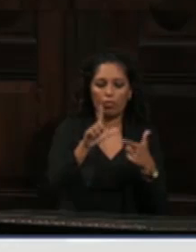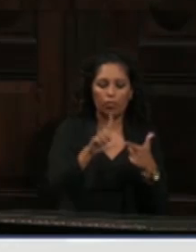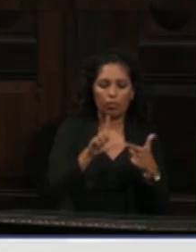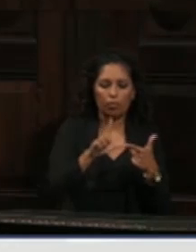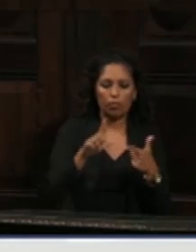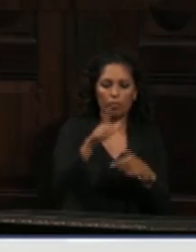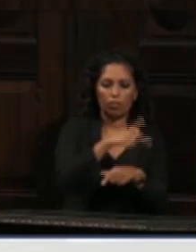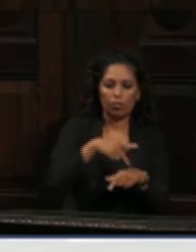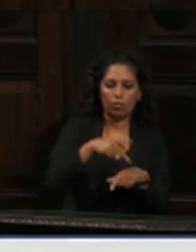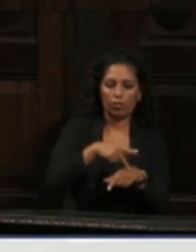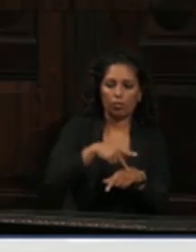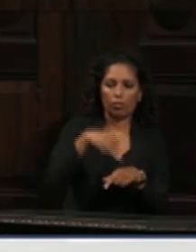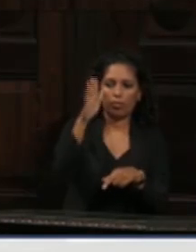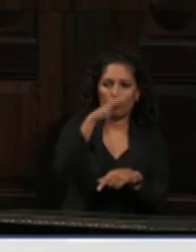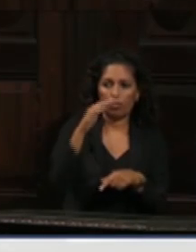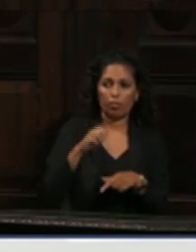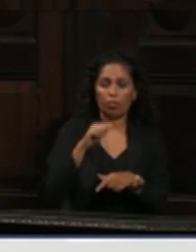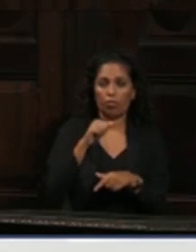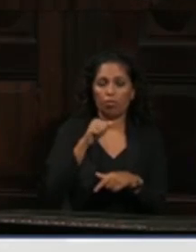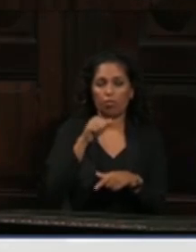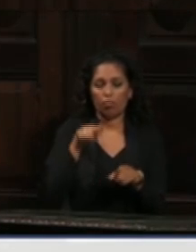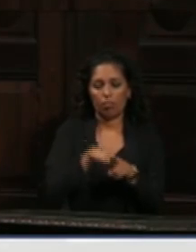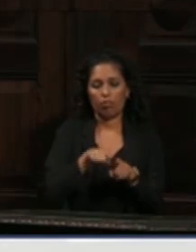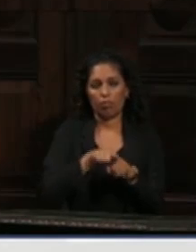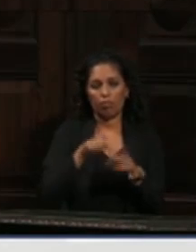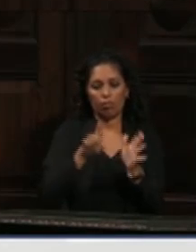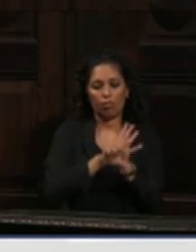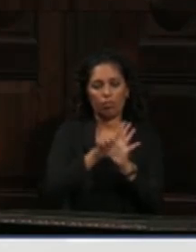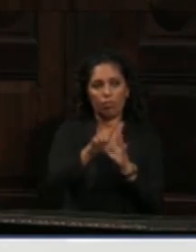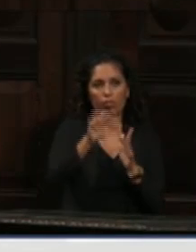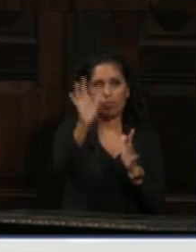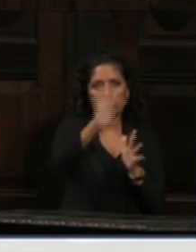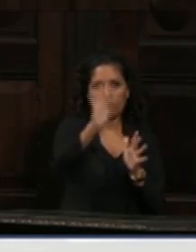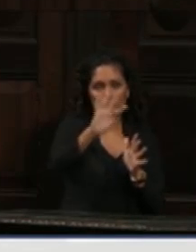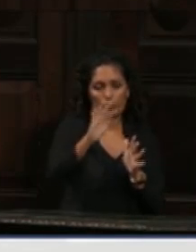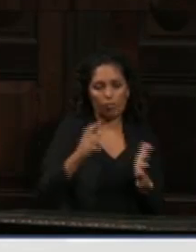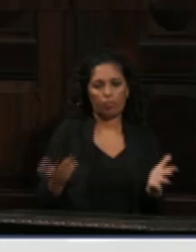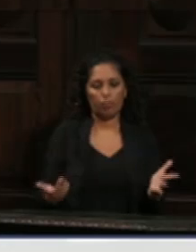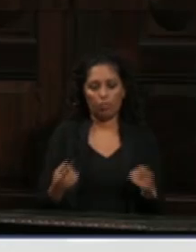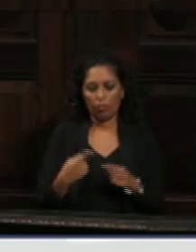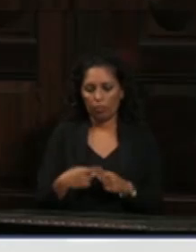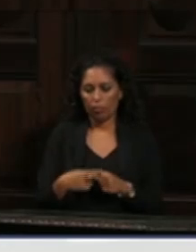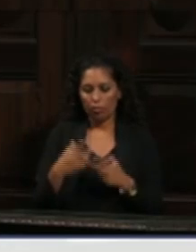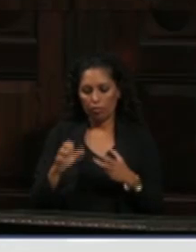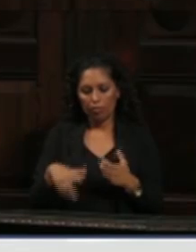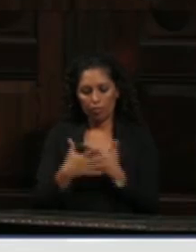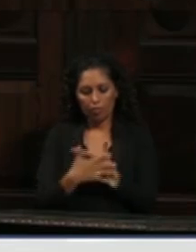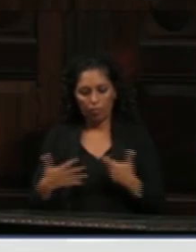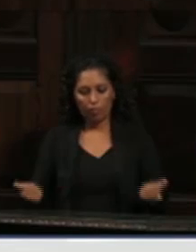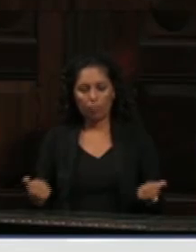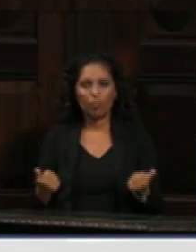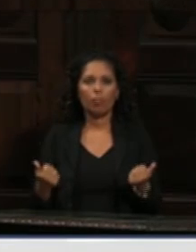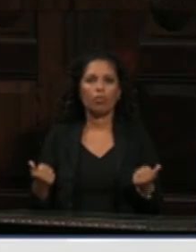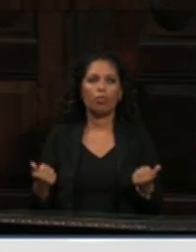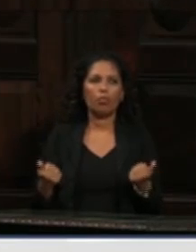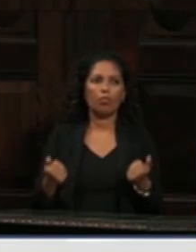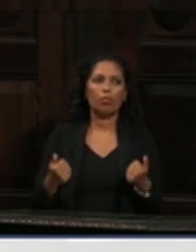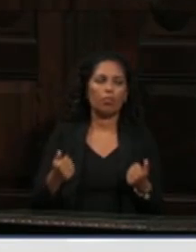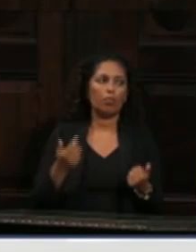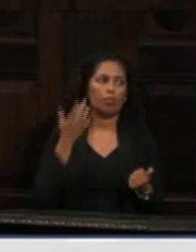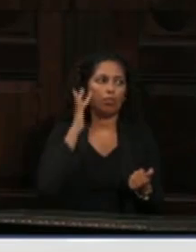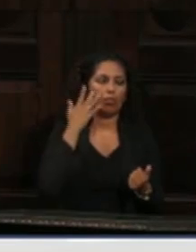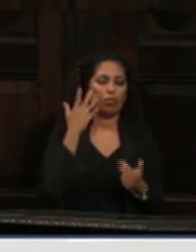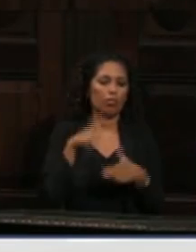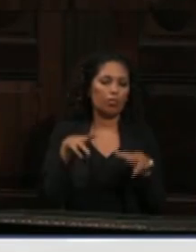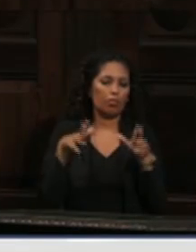do Congresso Nacional, porque são fatos totalmente inusitados. O